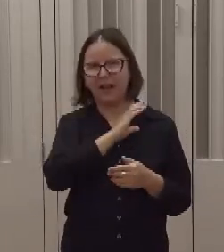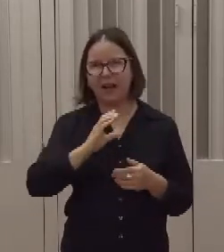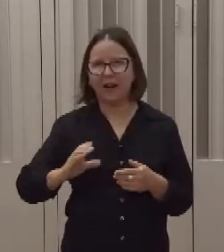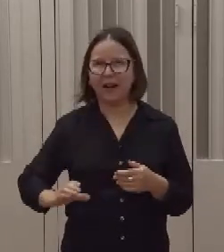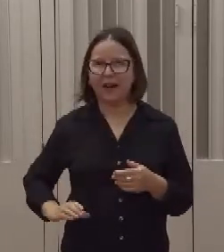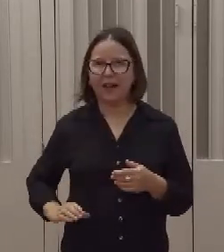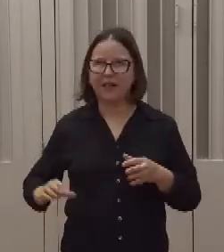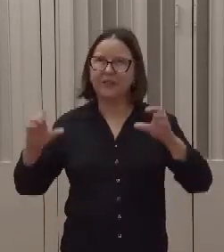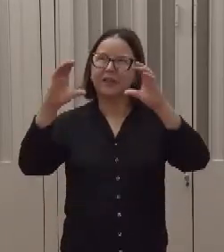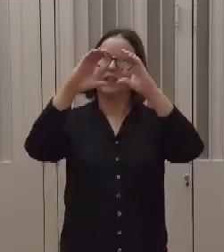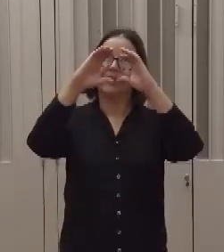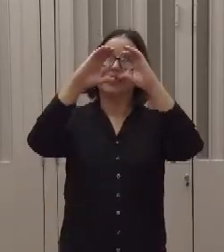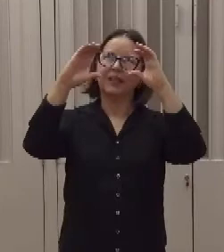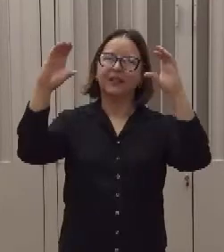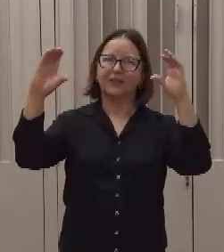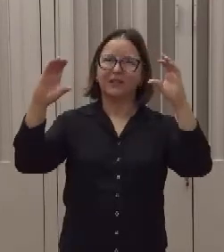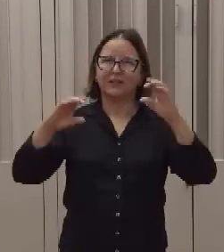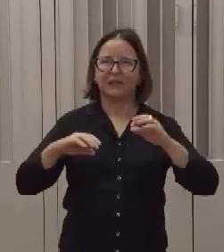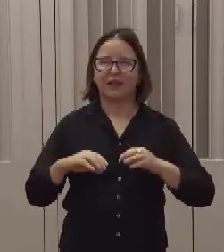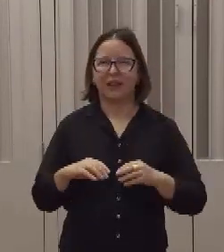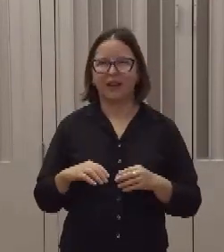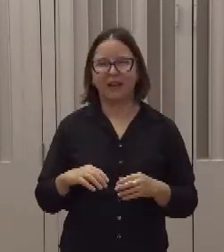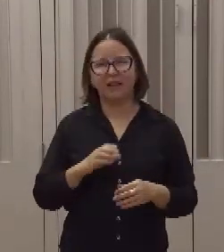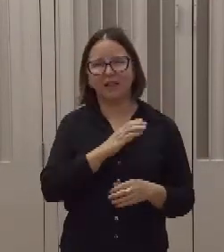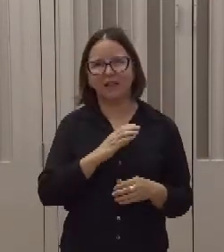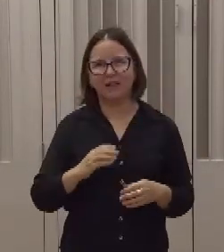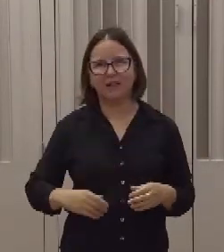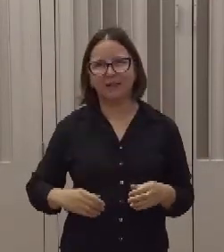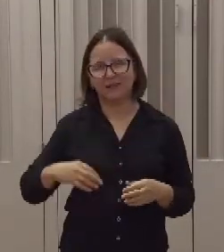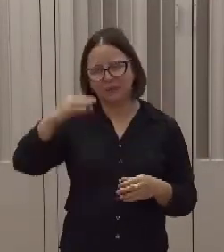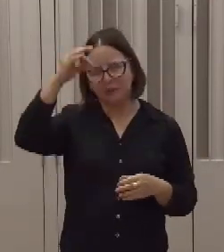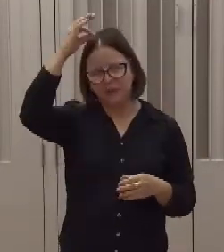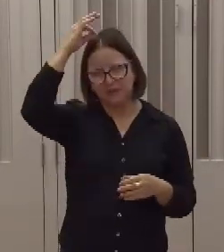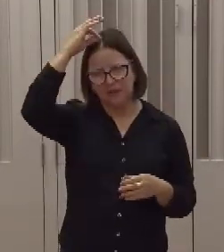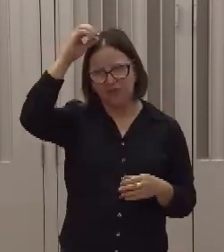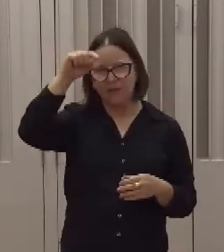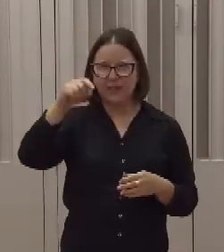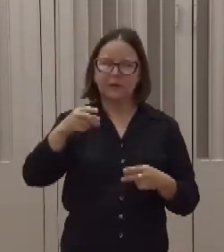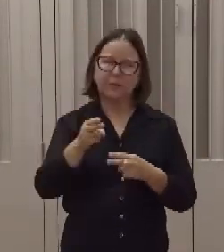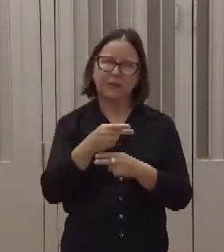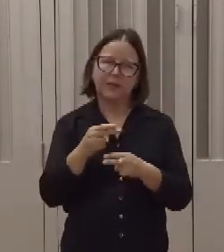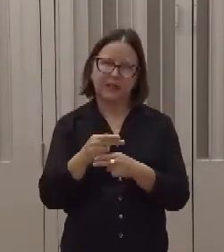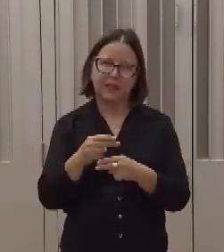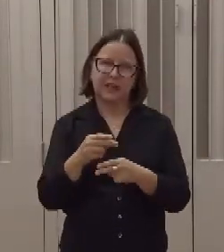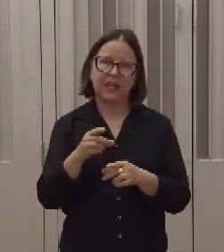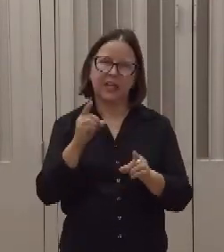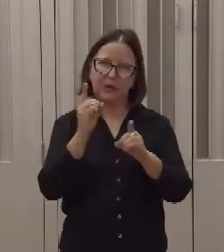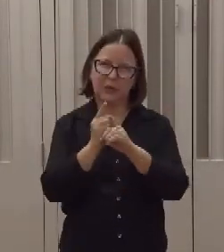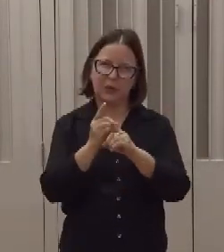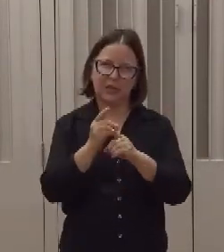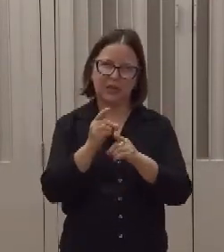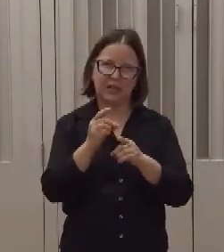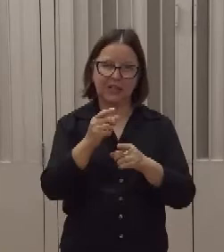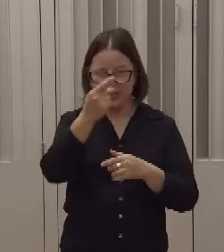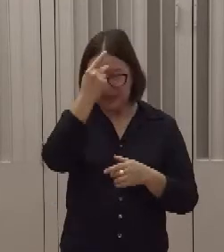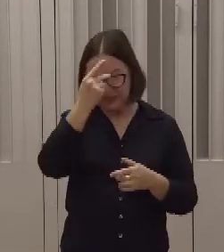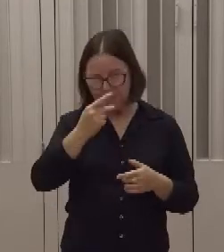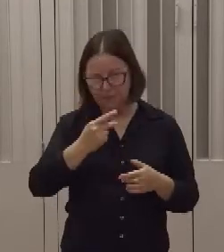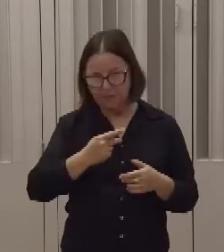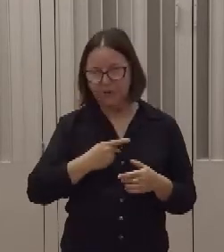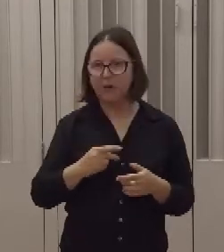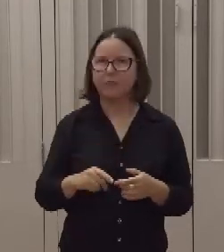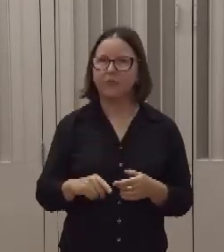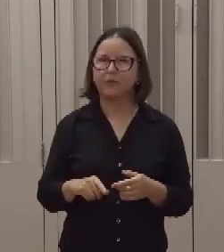que você tem que encontrar em si mesmo, e você procura focalizar toda a energia. Isso tudo, meus irmãos, tem